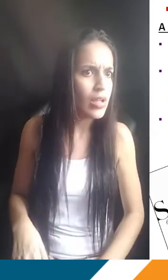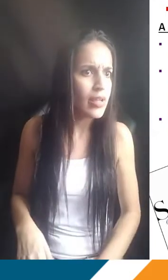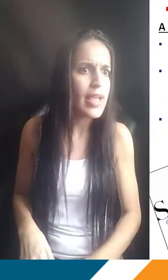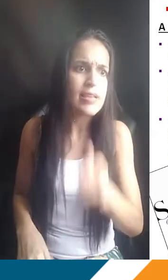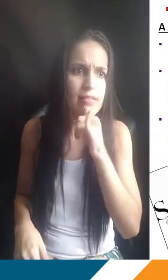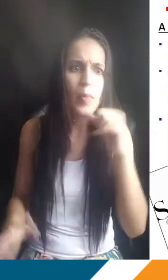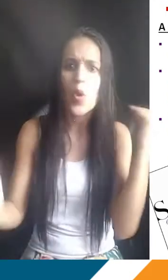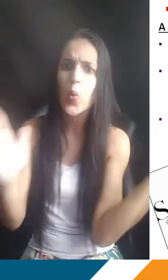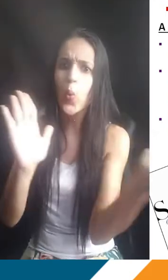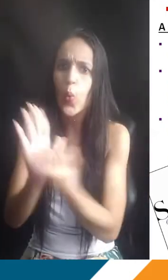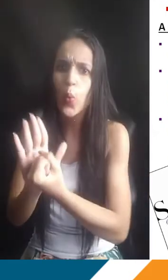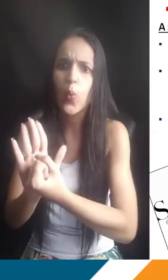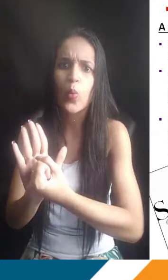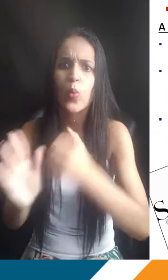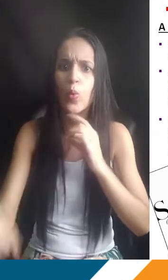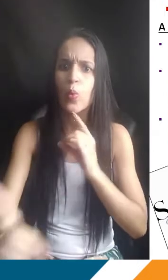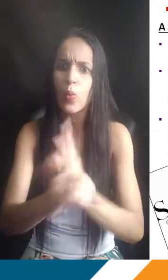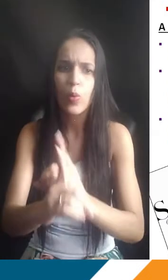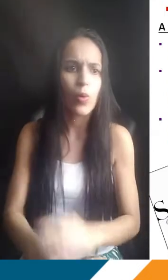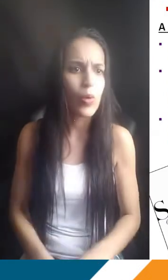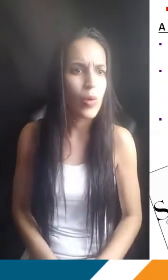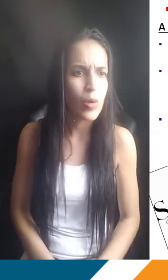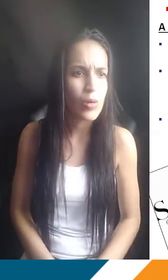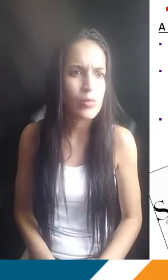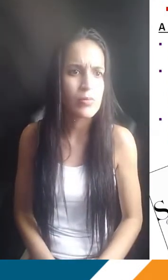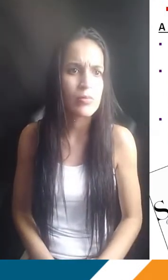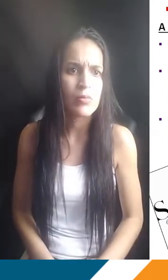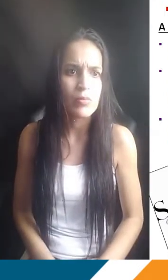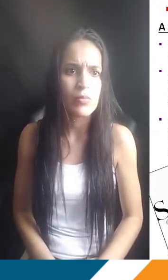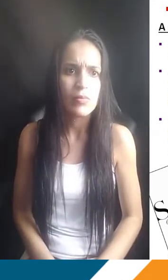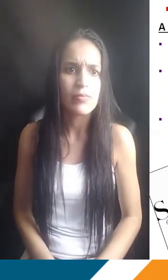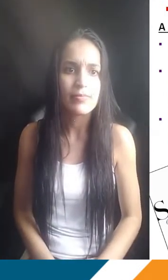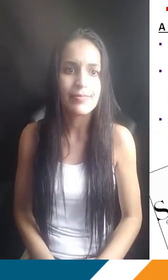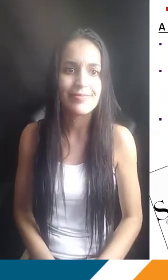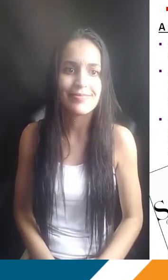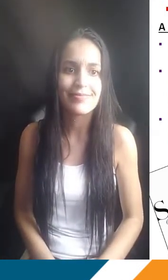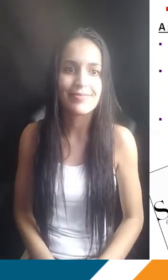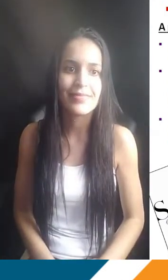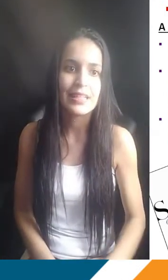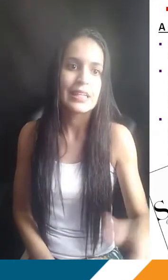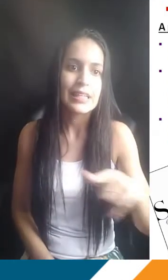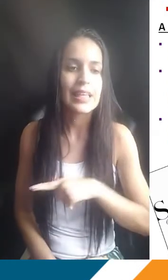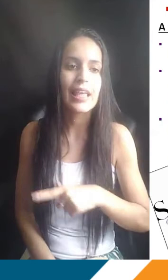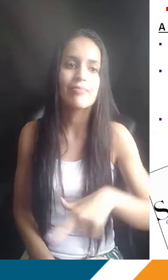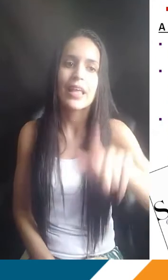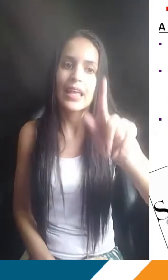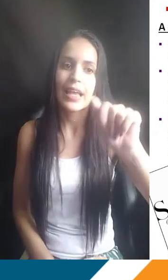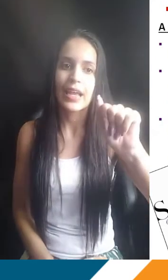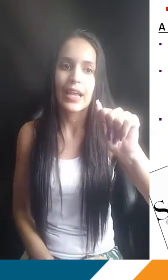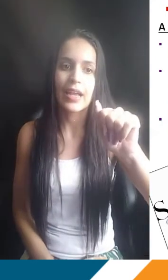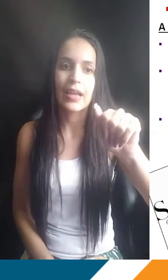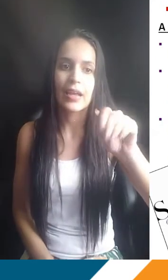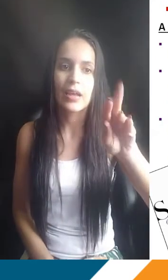Encontro Marcado do Fernando Sabino, Memórias do Cárcere, do Graciliano Ramos, a publicação de Gabriela Cravo Canela, de Jorge Amado,